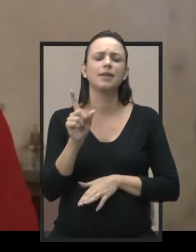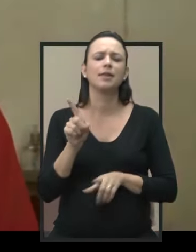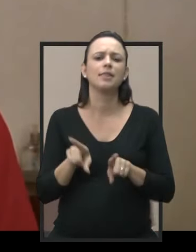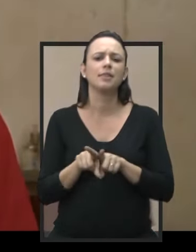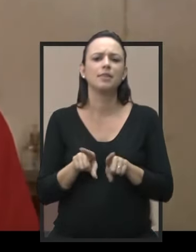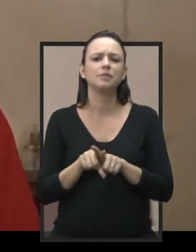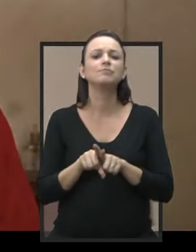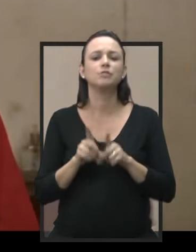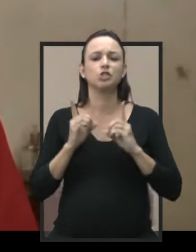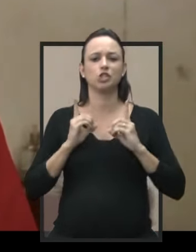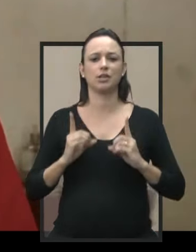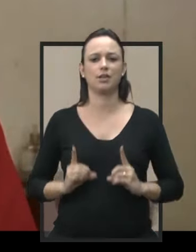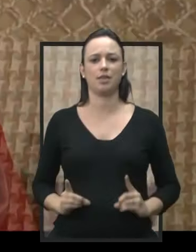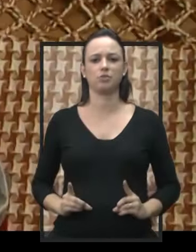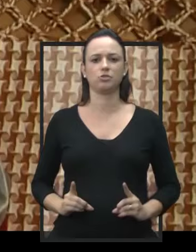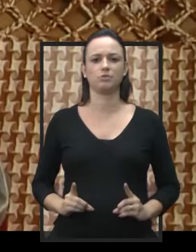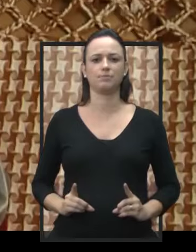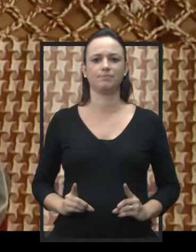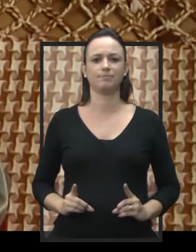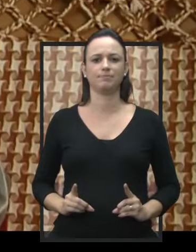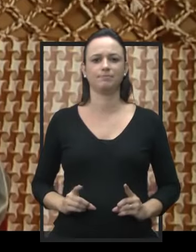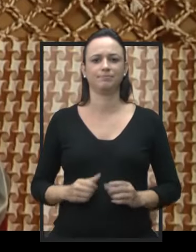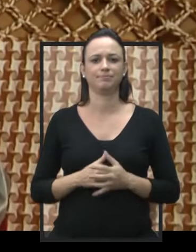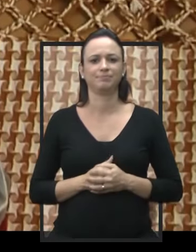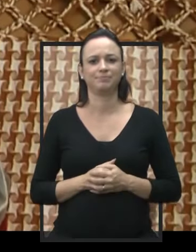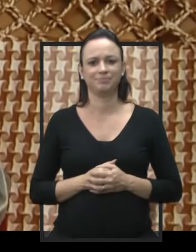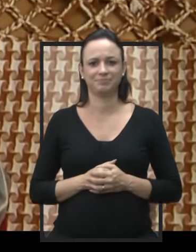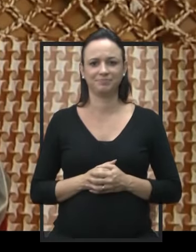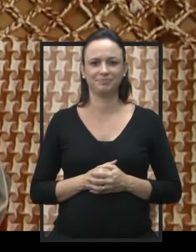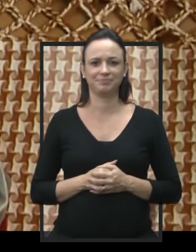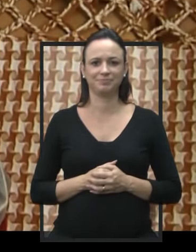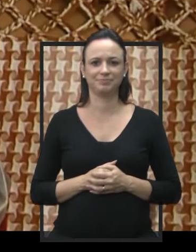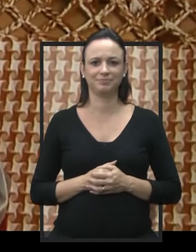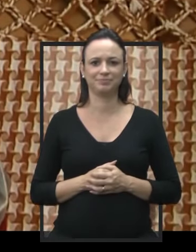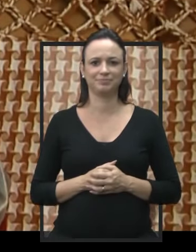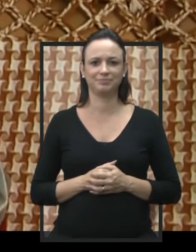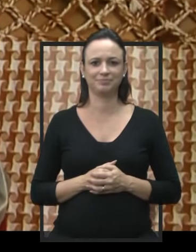mim, dignidade. Você